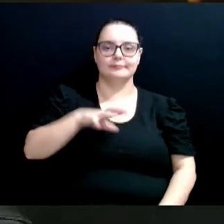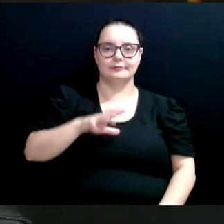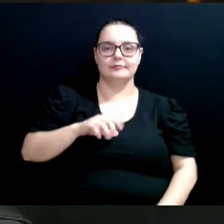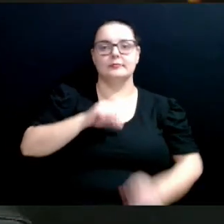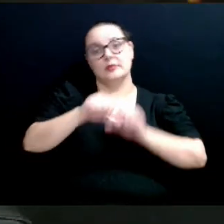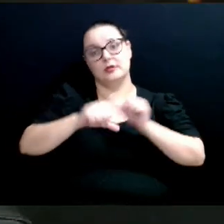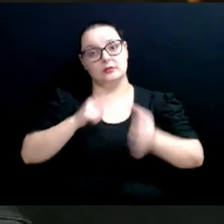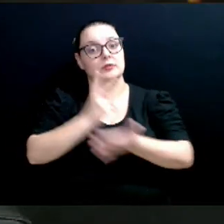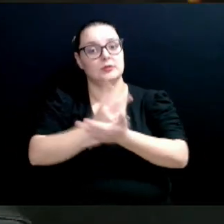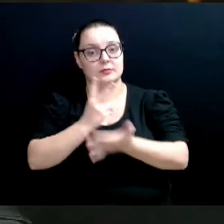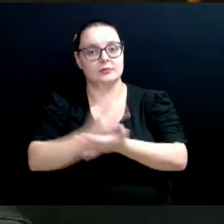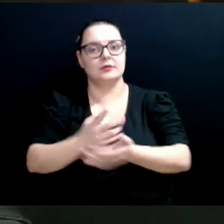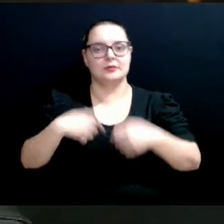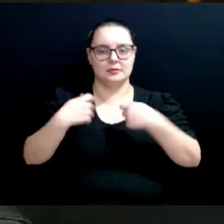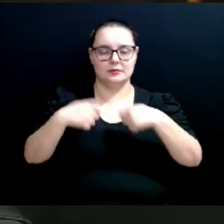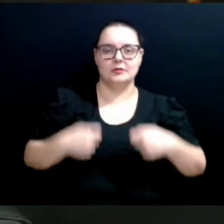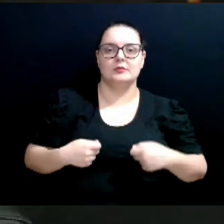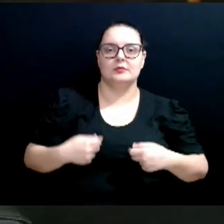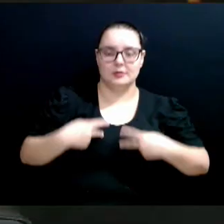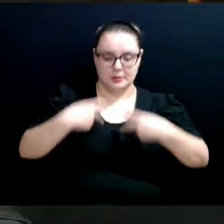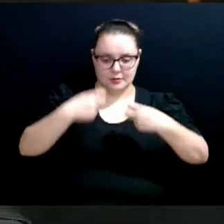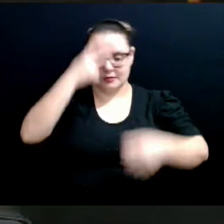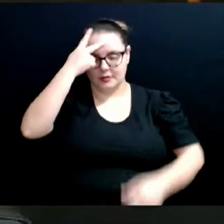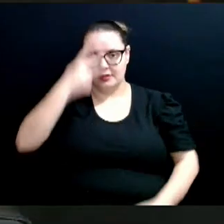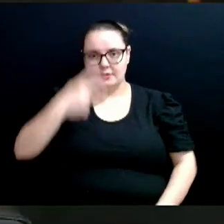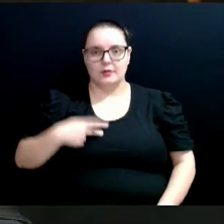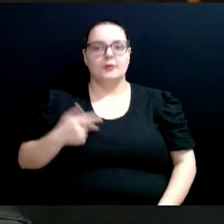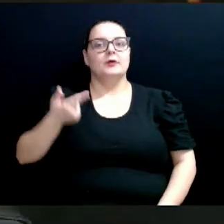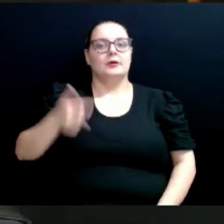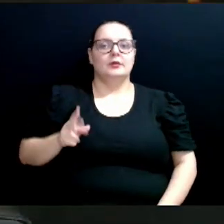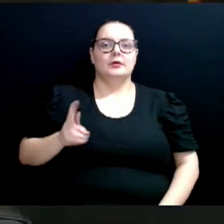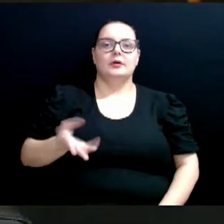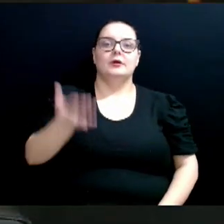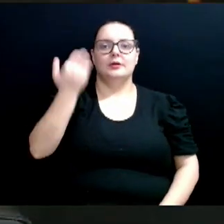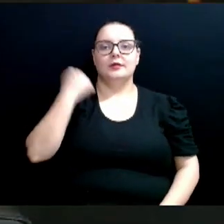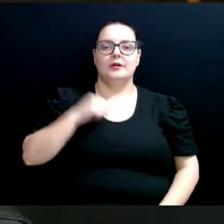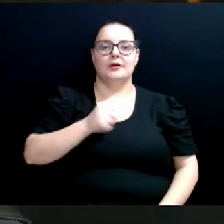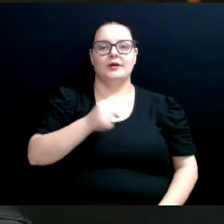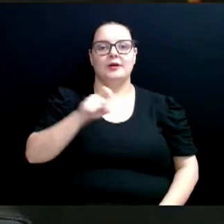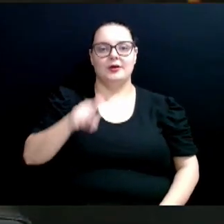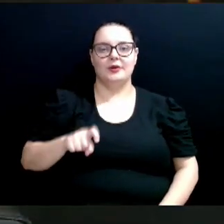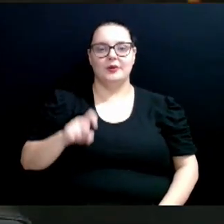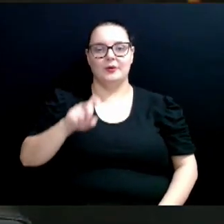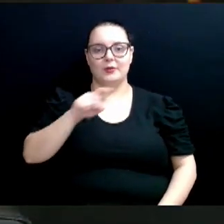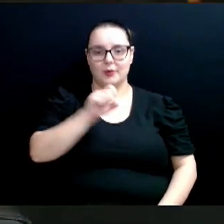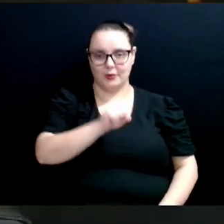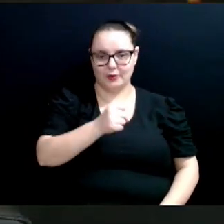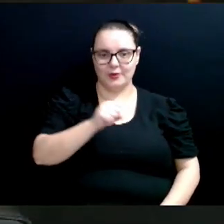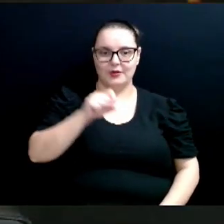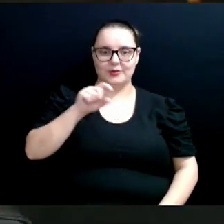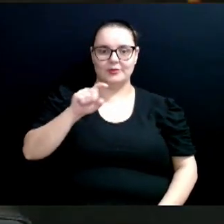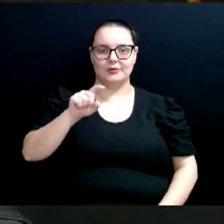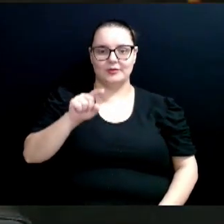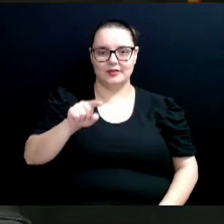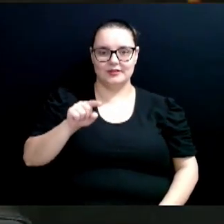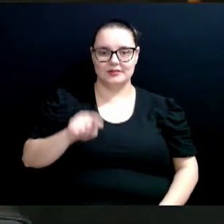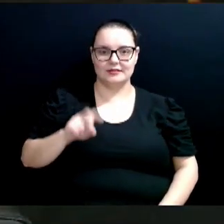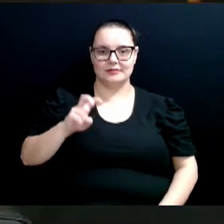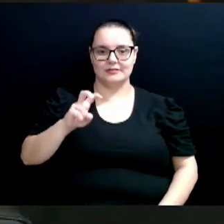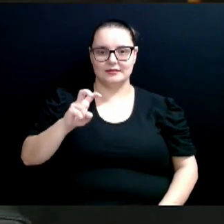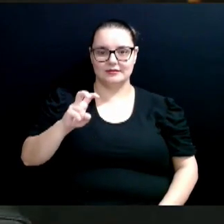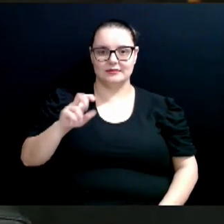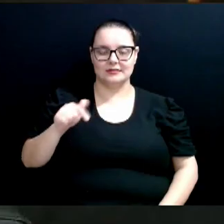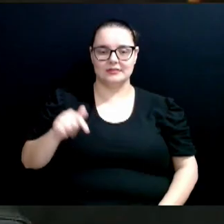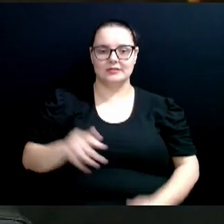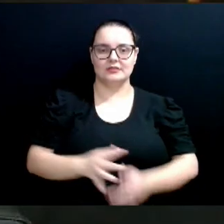a gente precisa de autoconhecimento contínuo. Vamos lá, 8h57, mais uma pergunta pra gente, produção, por favor. Quem é que tá